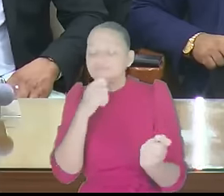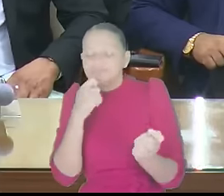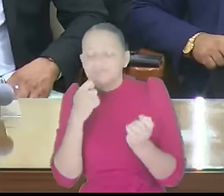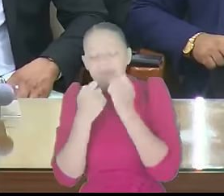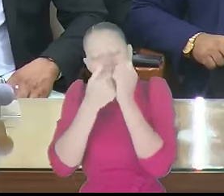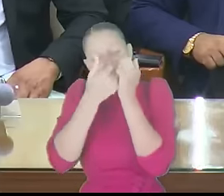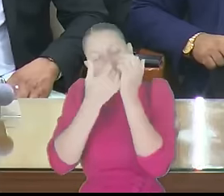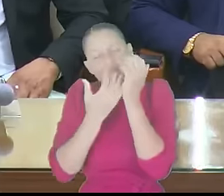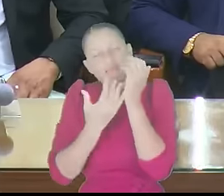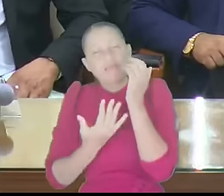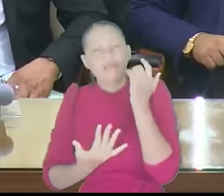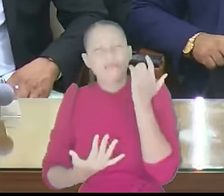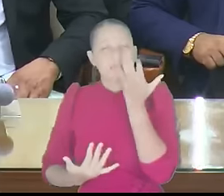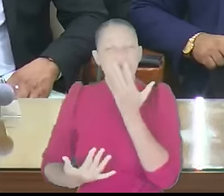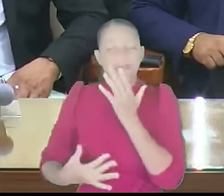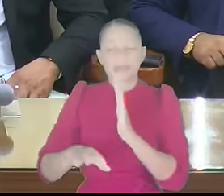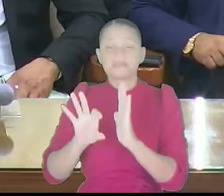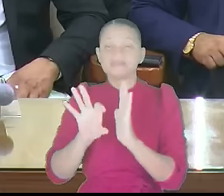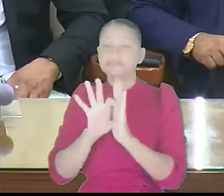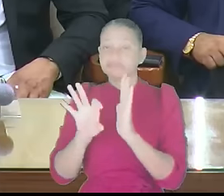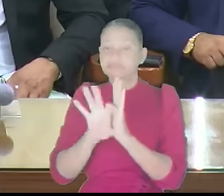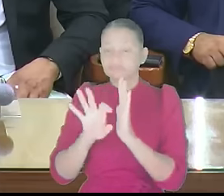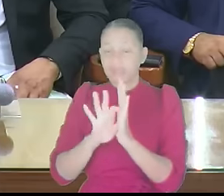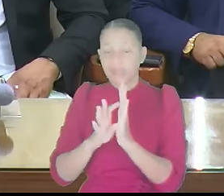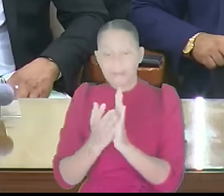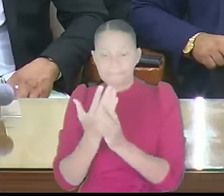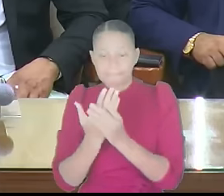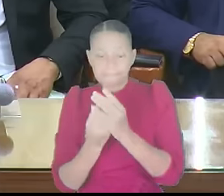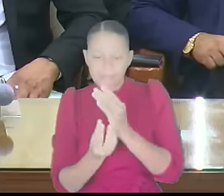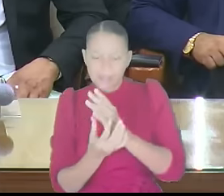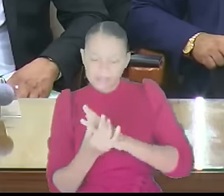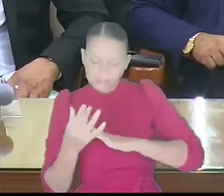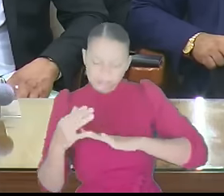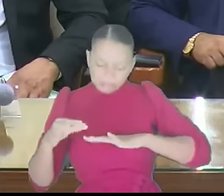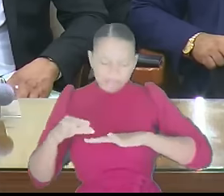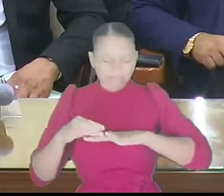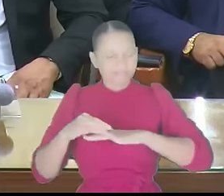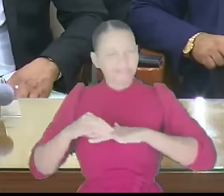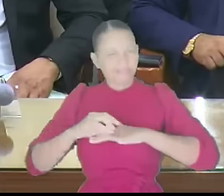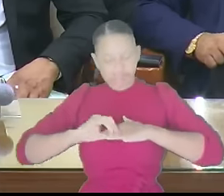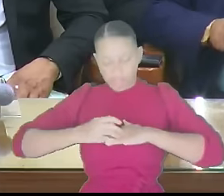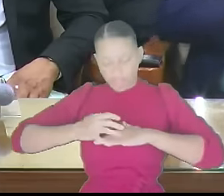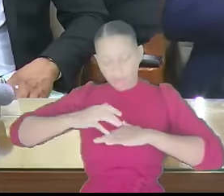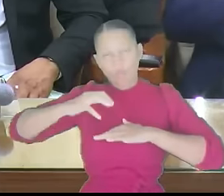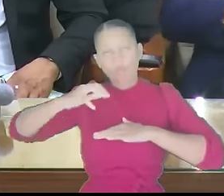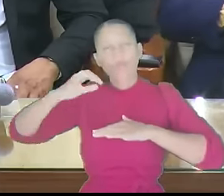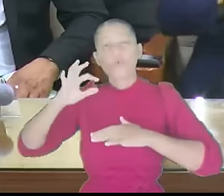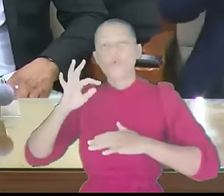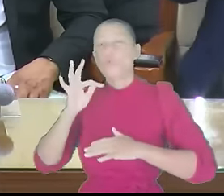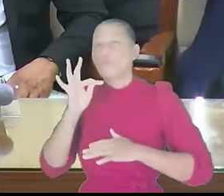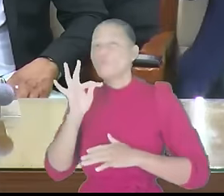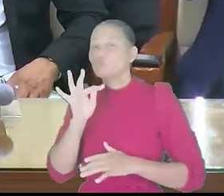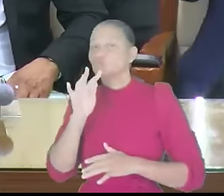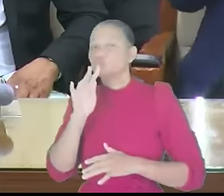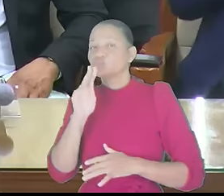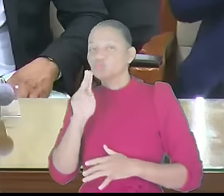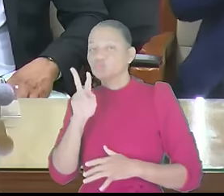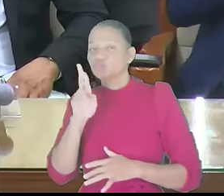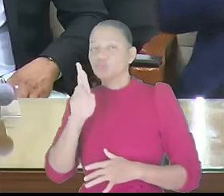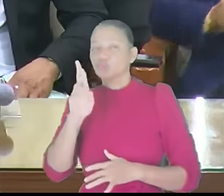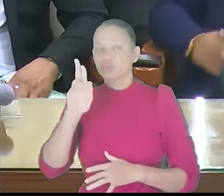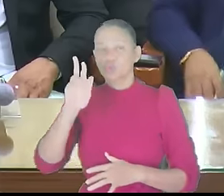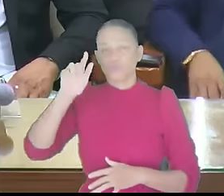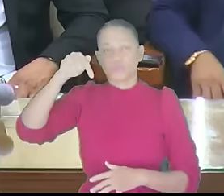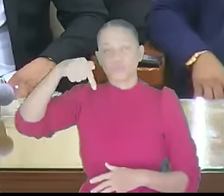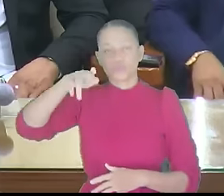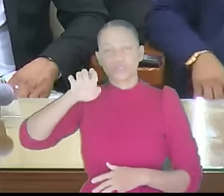mirra. As suas mãos são como anéis de ouro que têm engastadas as turquesas. O seu ventre é alvo como